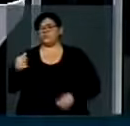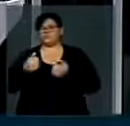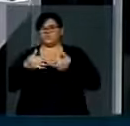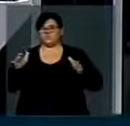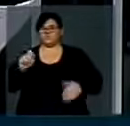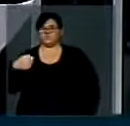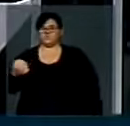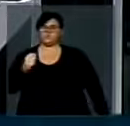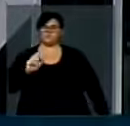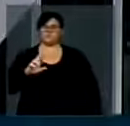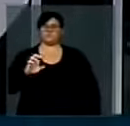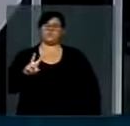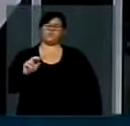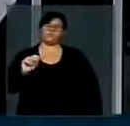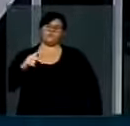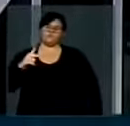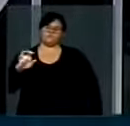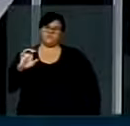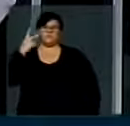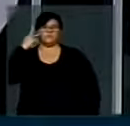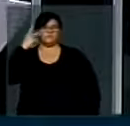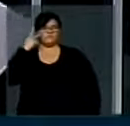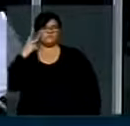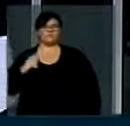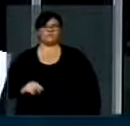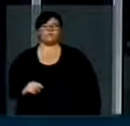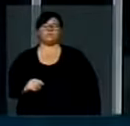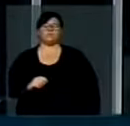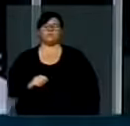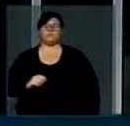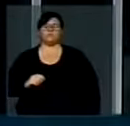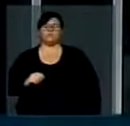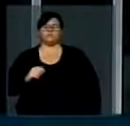REVAP de São José dos Campos, no ano de